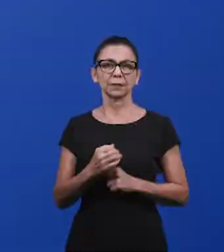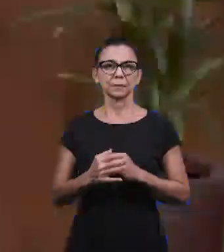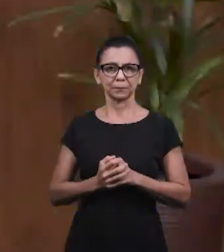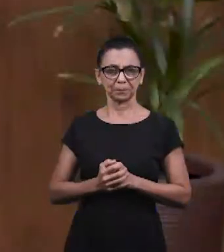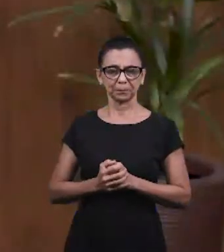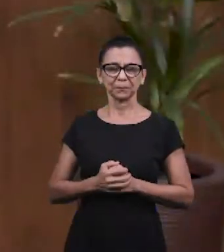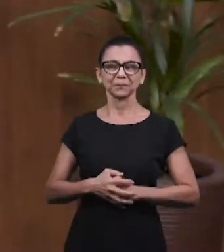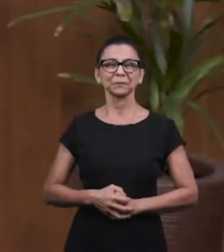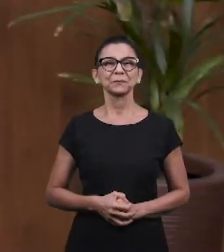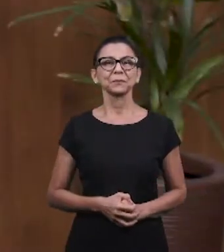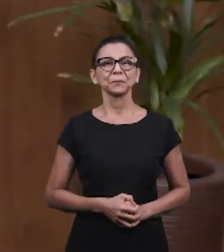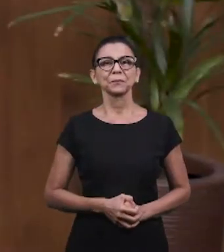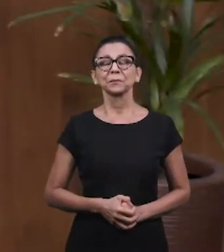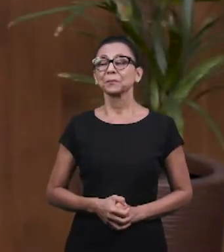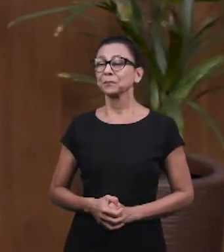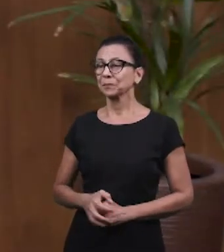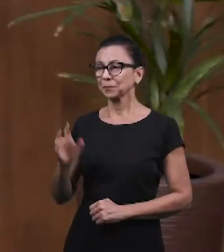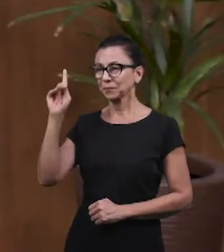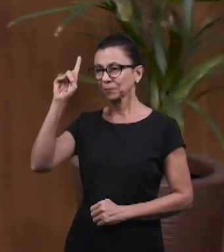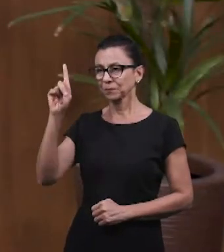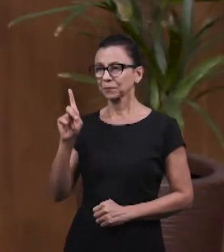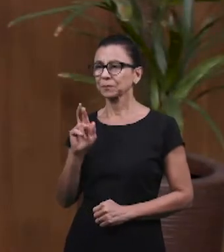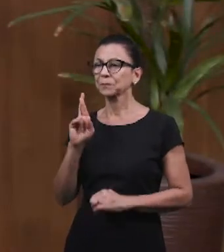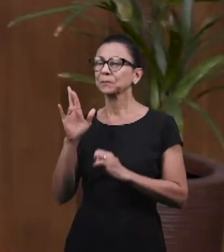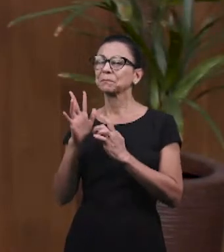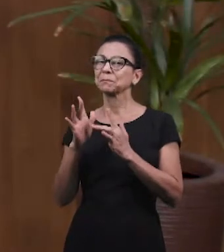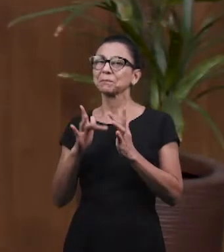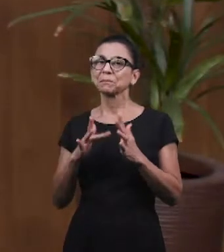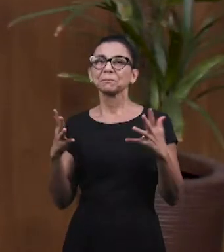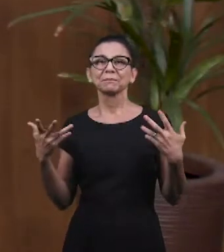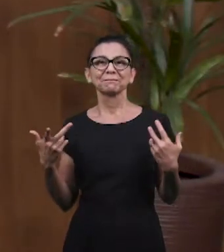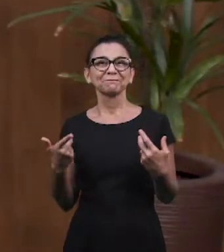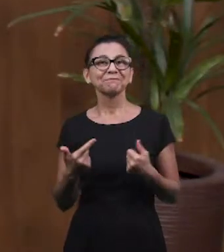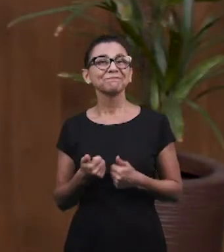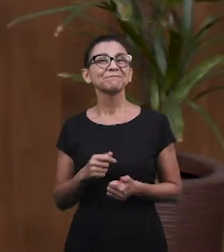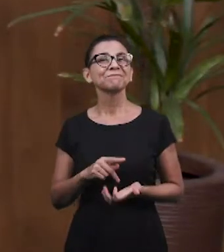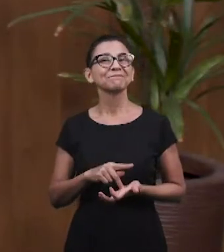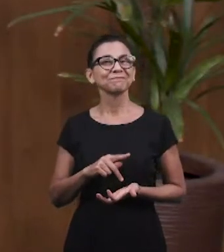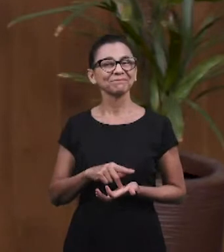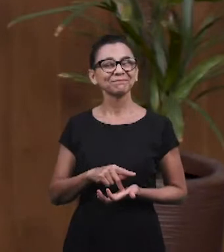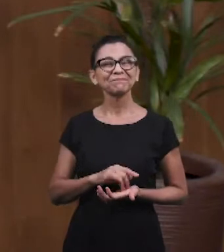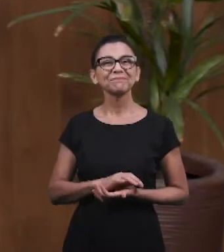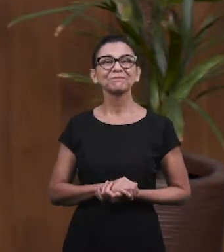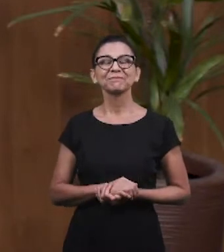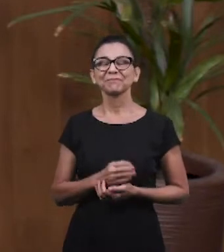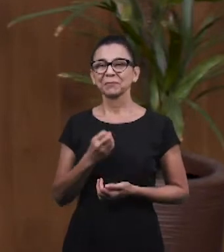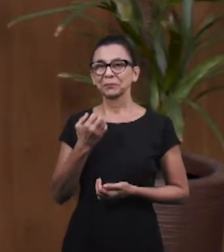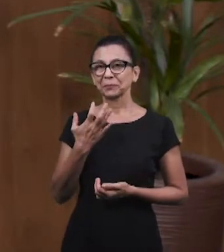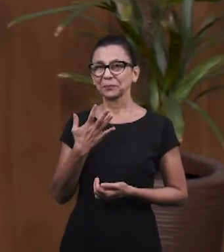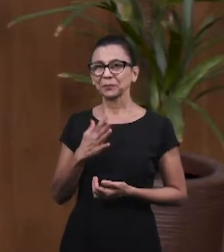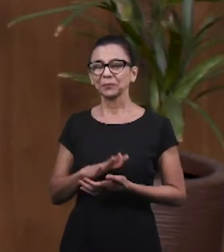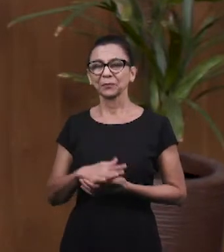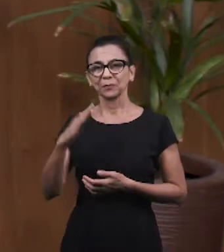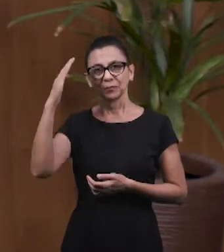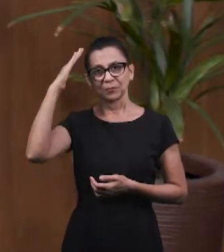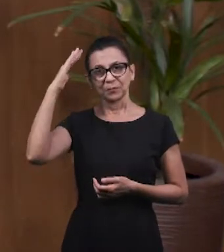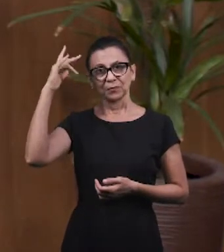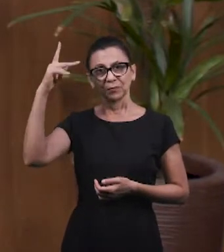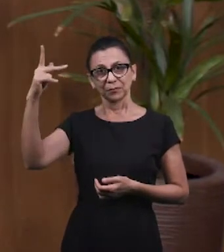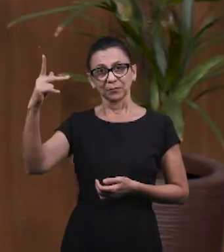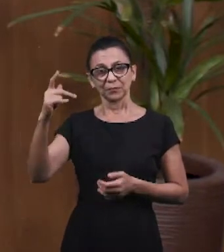Senhor. Amém, irmã Lenice. A paz do Senhor Jesus. Que maravilha, né? Essa citação que a irmã fez de Provérbios, do